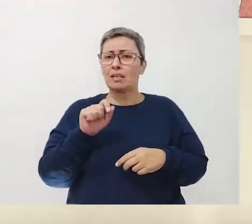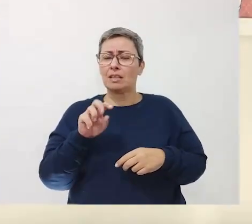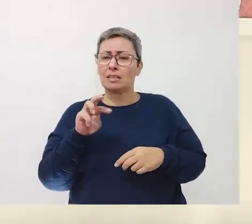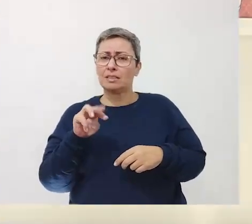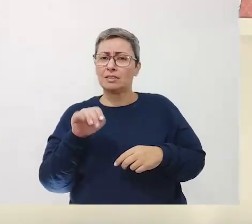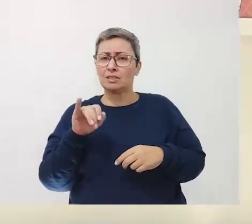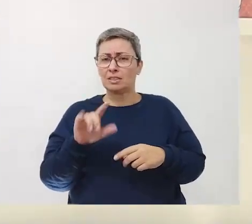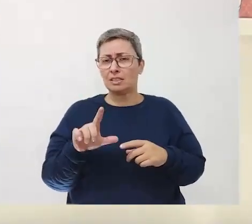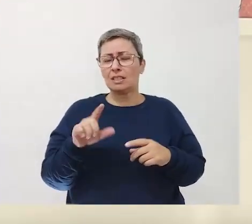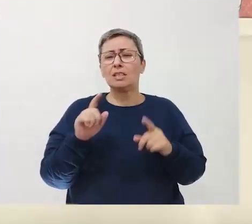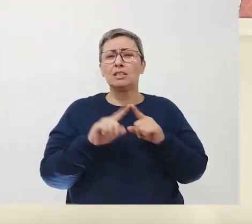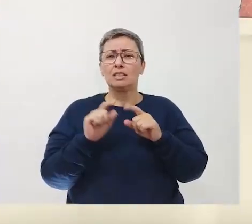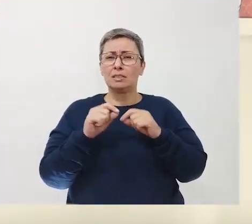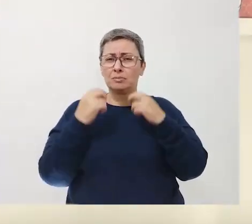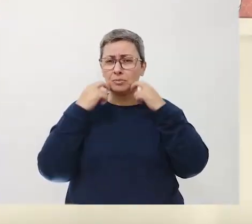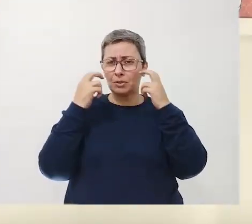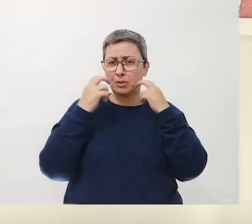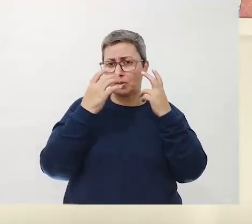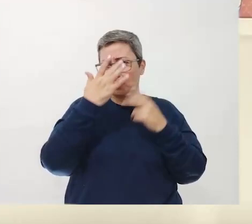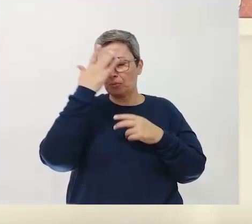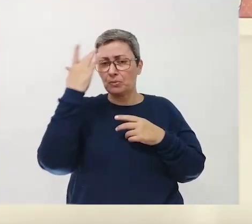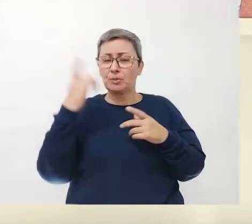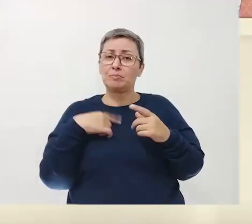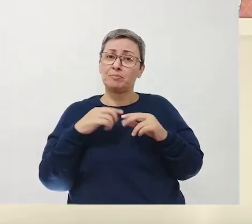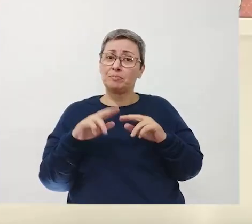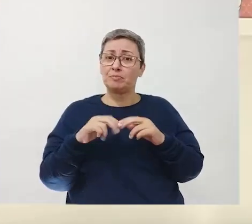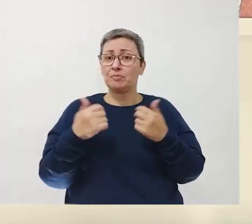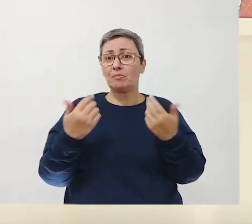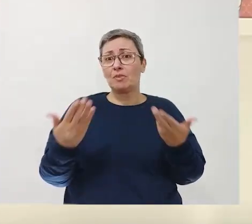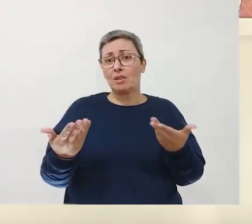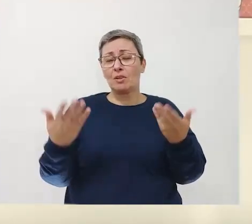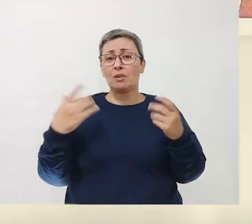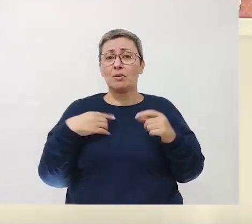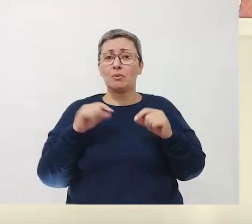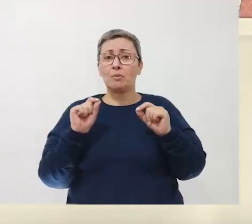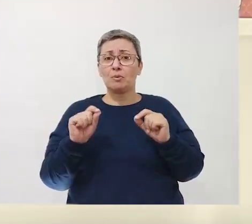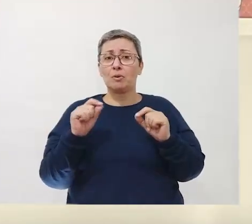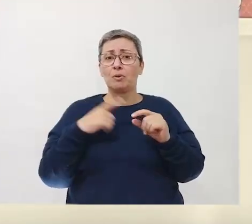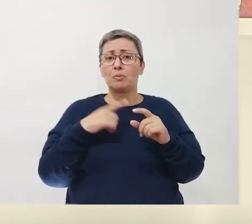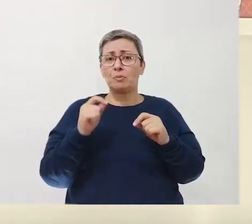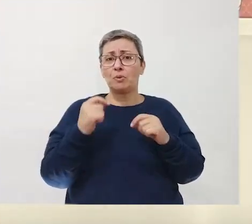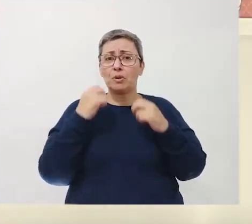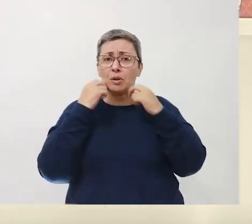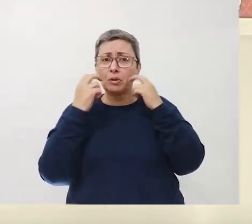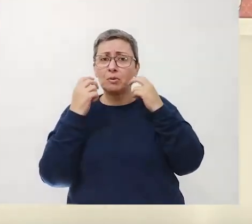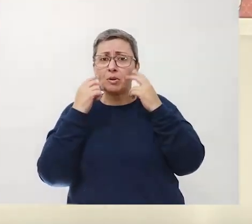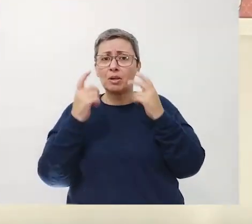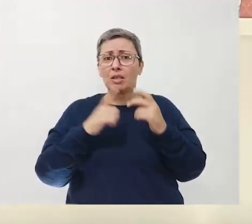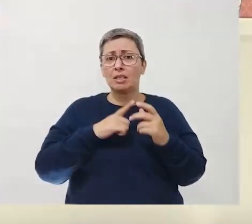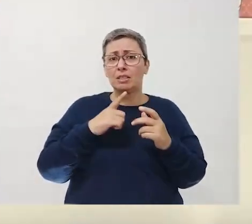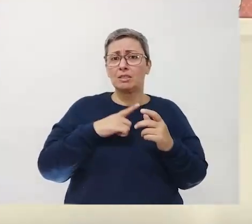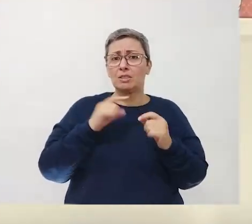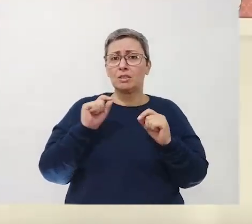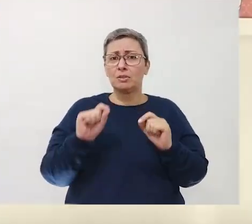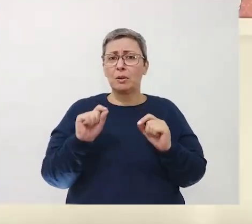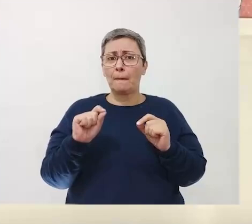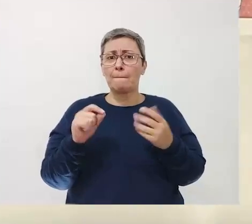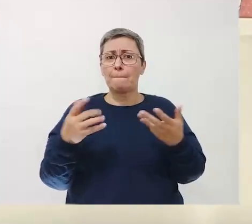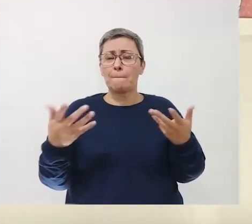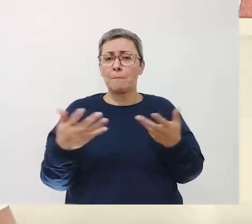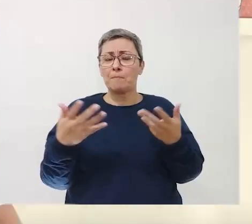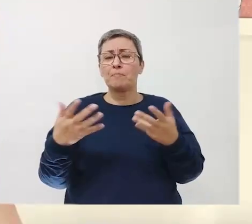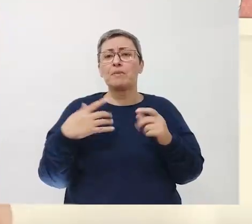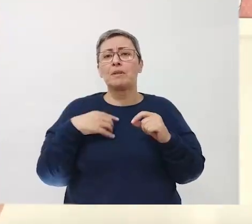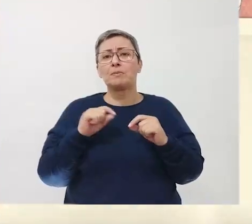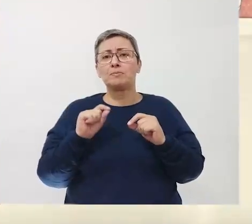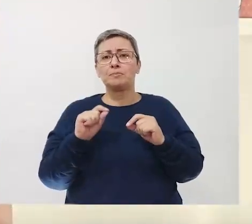significa medo. Então fica mais fácil a gente entender essas pessoas que são tímidas, né? Afinal, quem não tem ao menos um pouquinho de